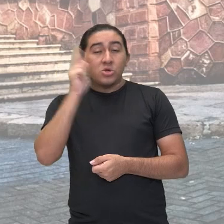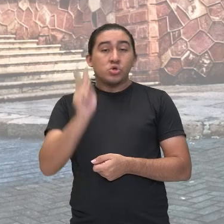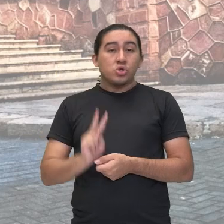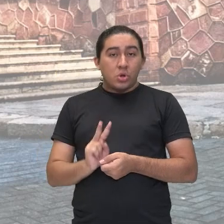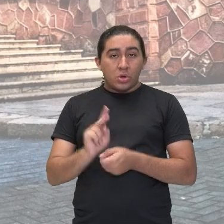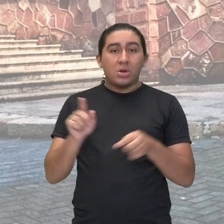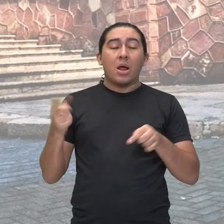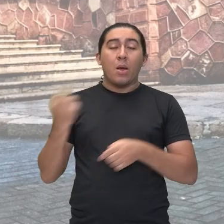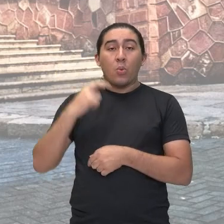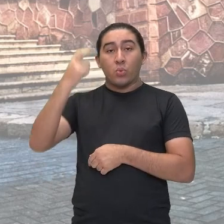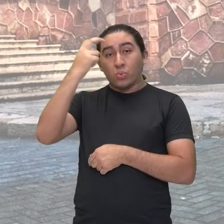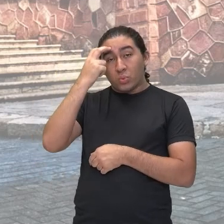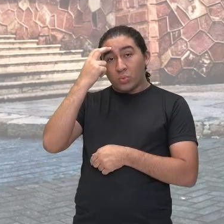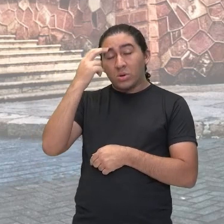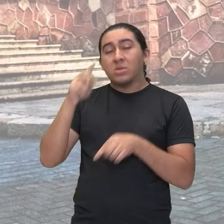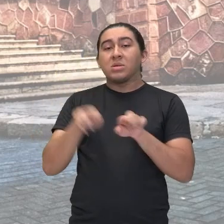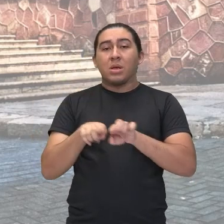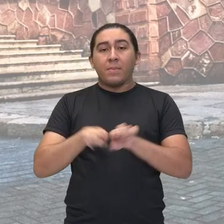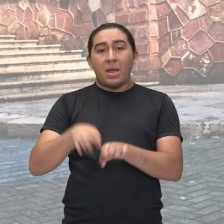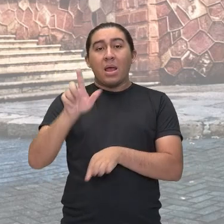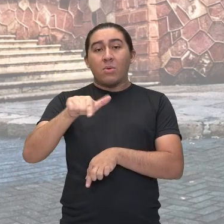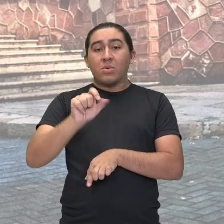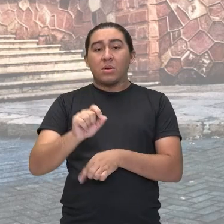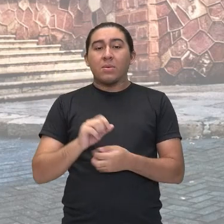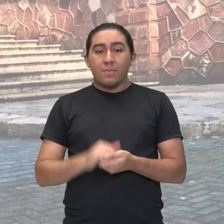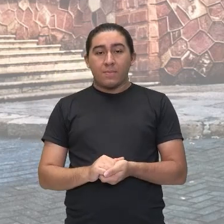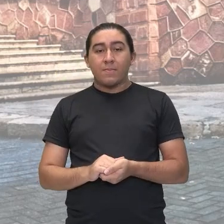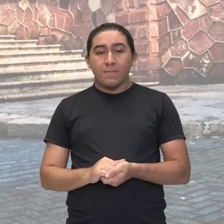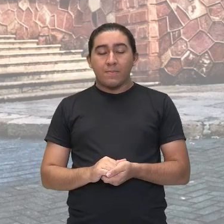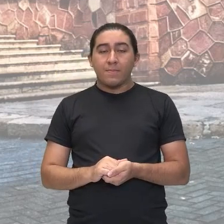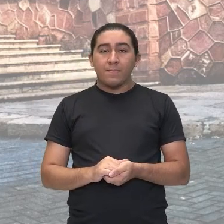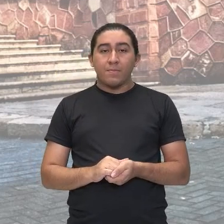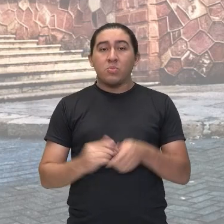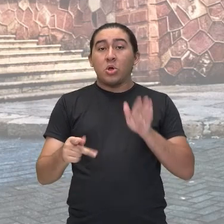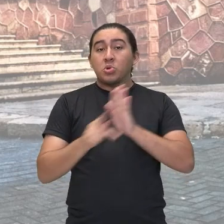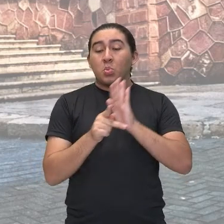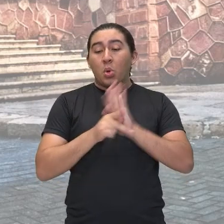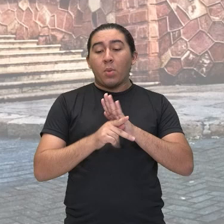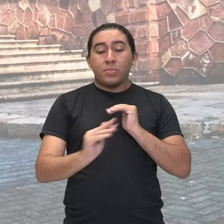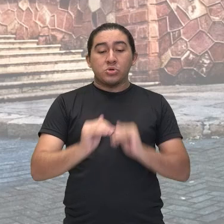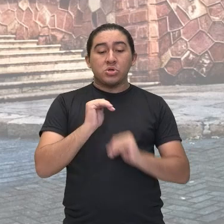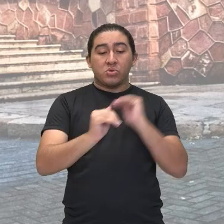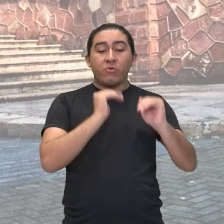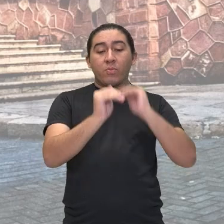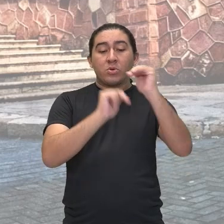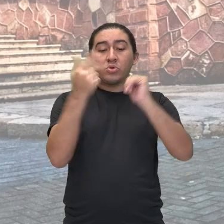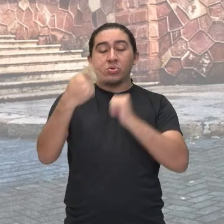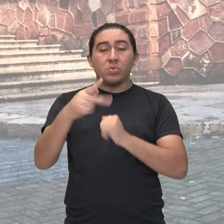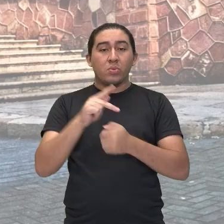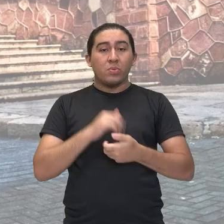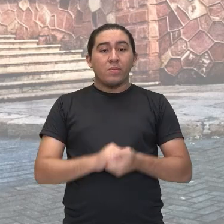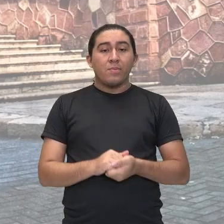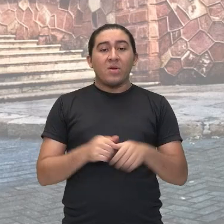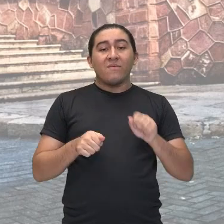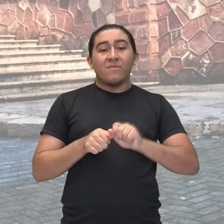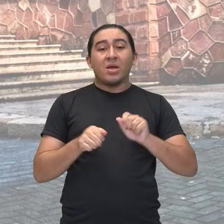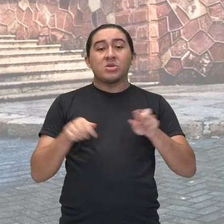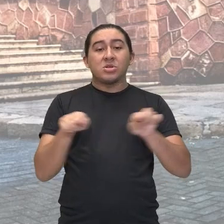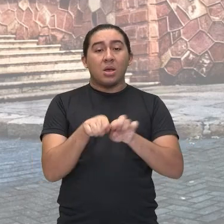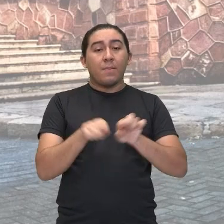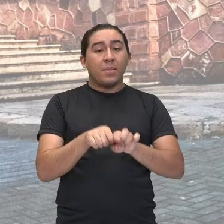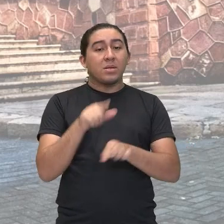a cultura é aquilo que vai te construir e vai fazer com que você leve também